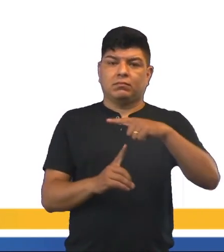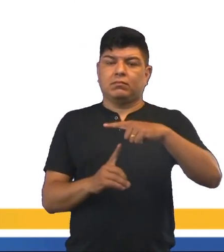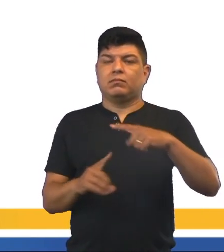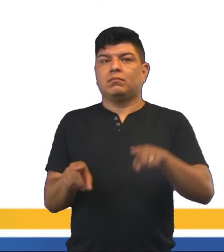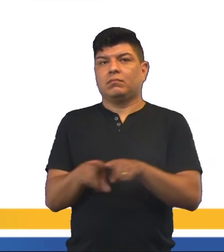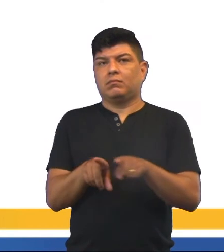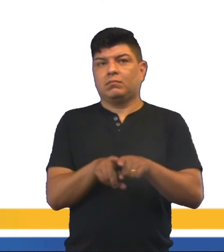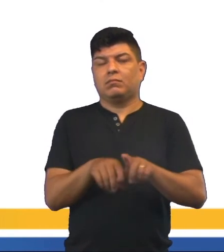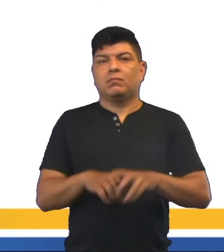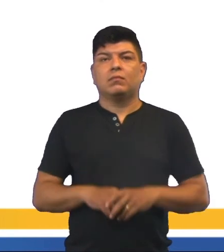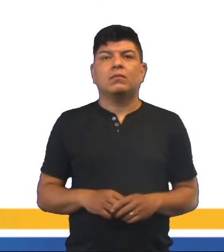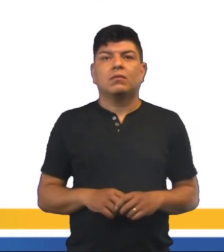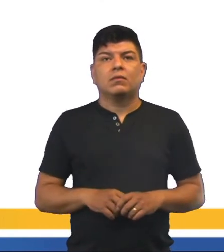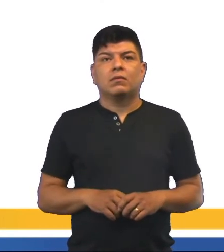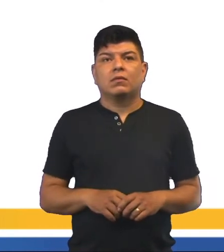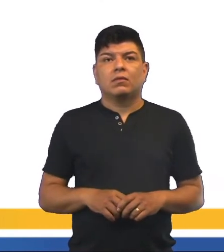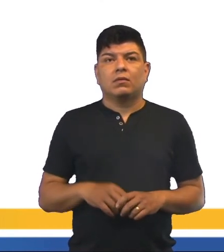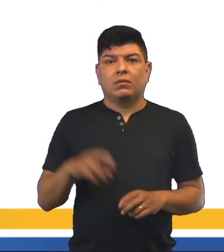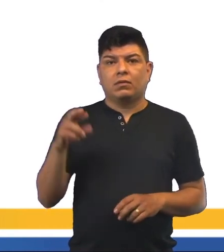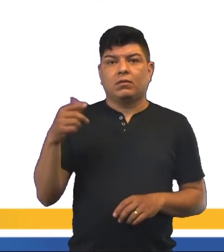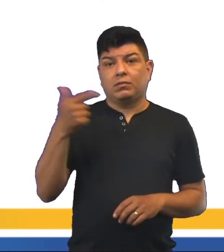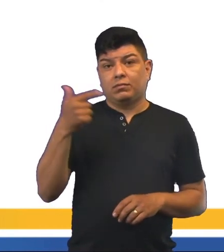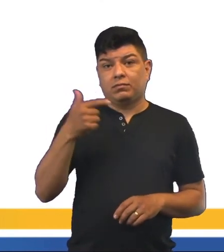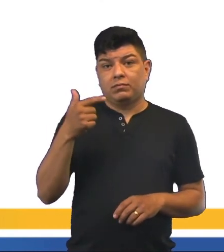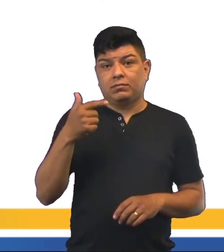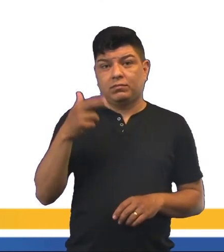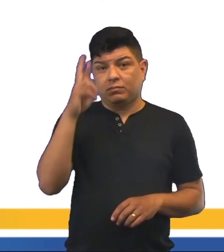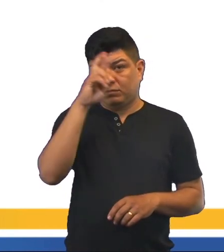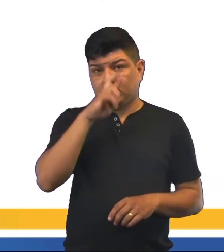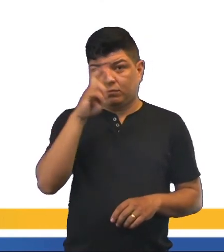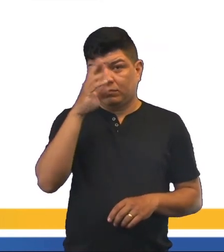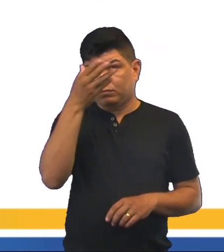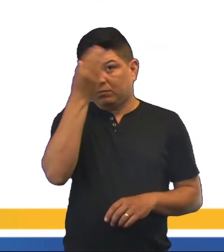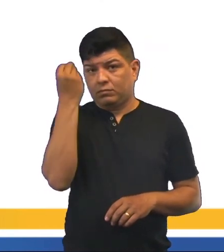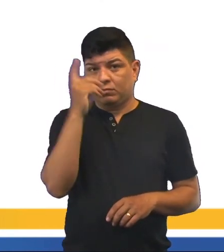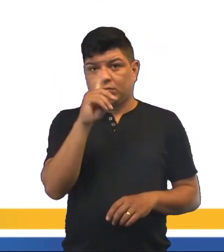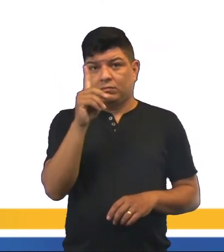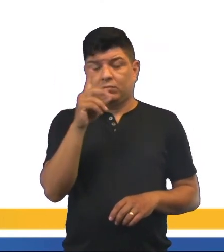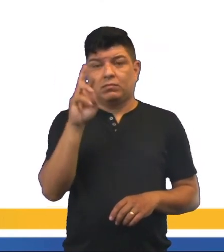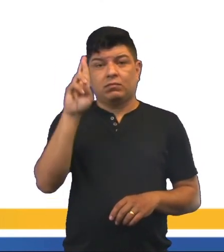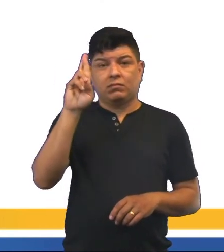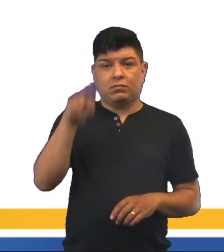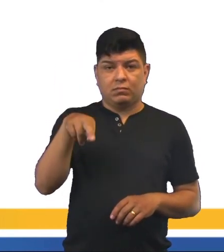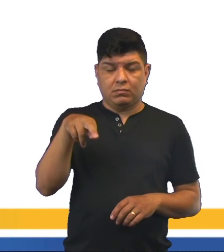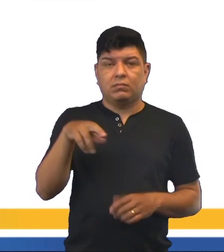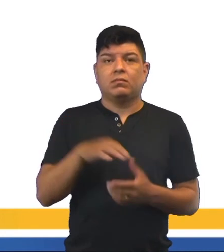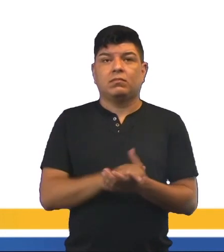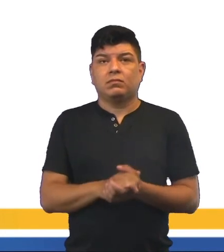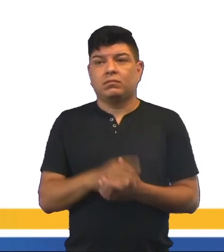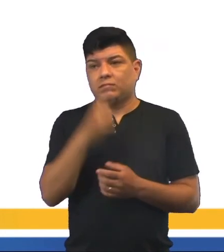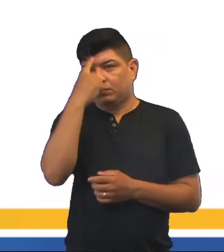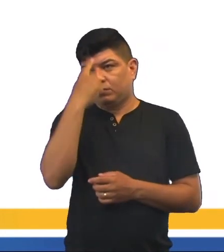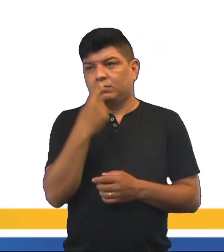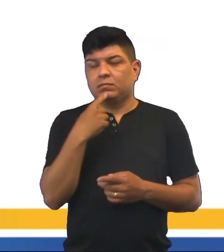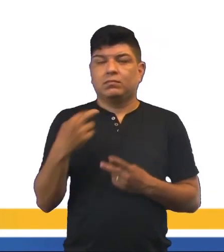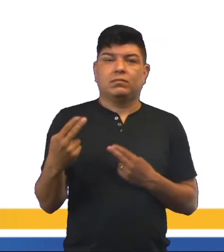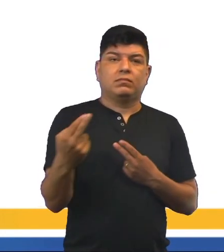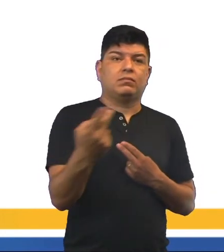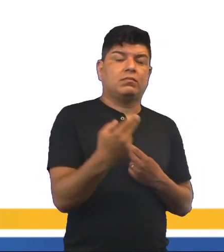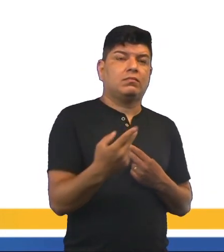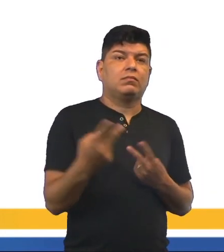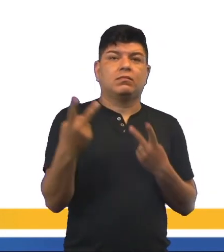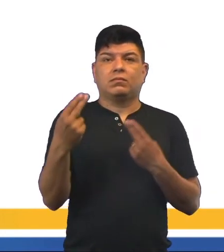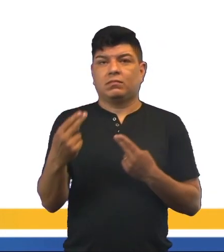se trata de razão. Uma segunda observação importante. Não se esqueça que a razão entre as áreas de figuras semelhantes